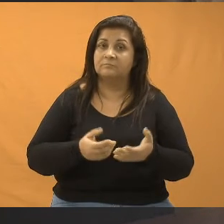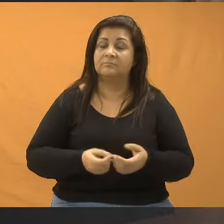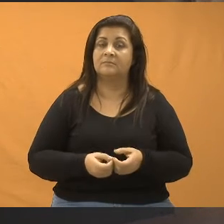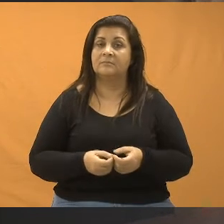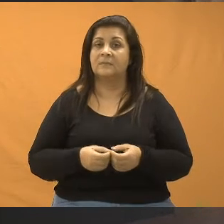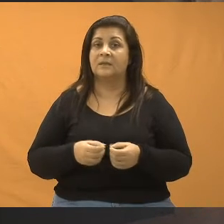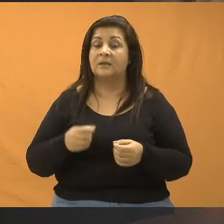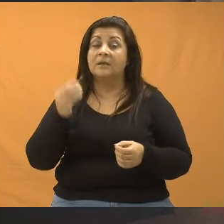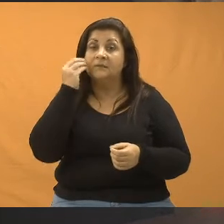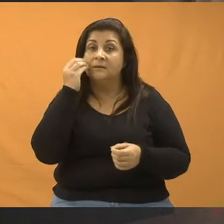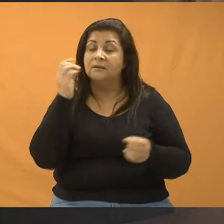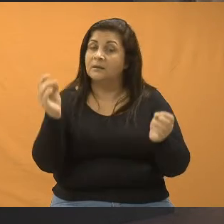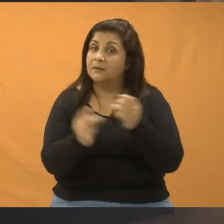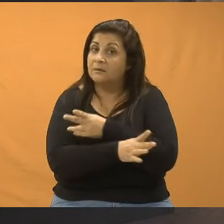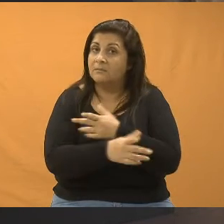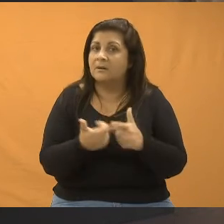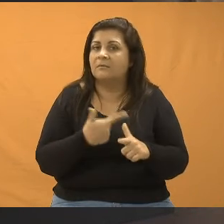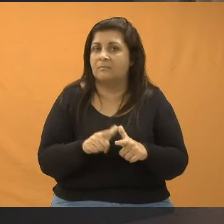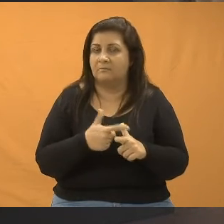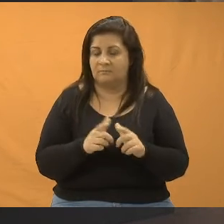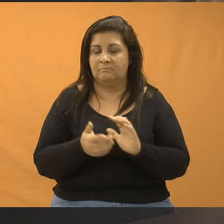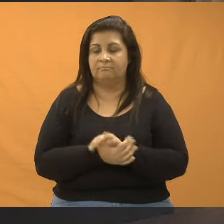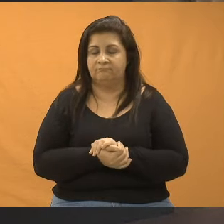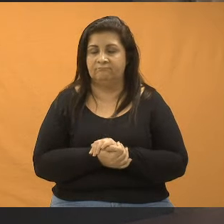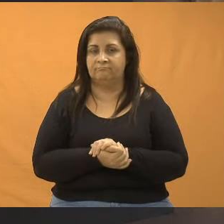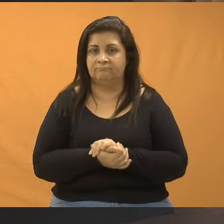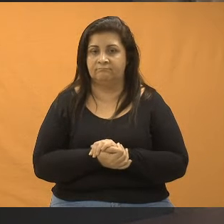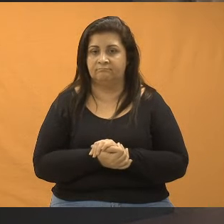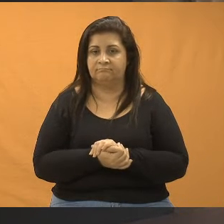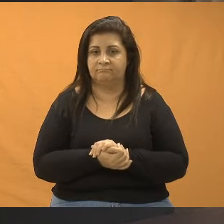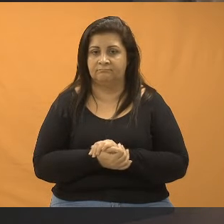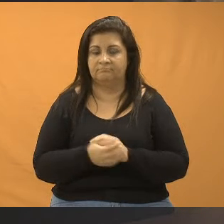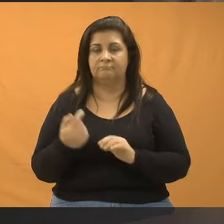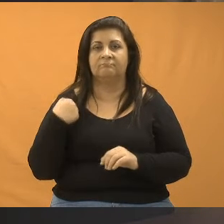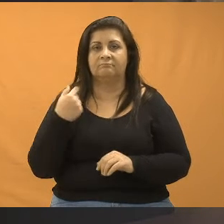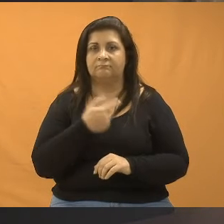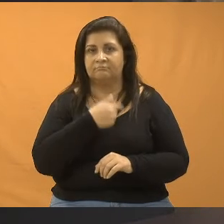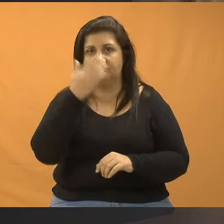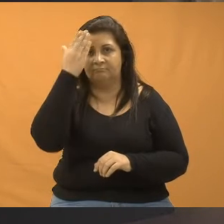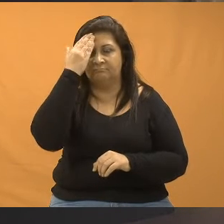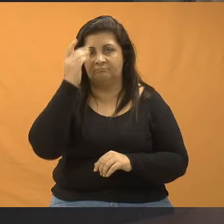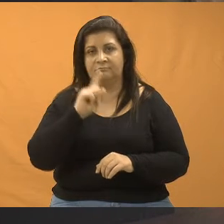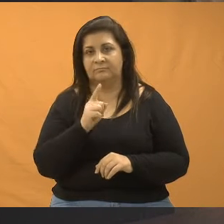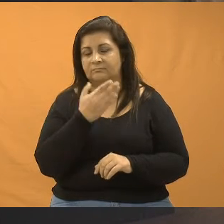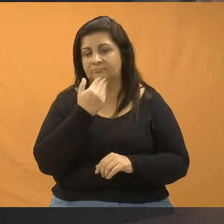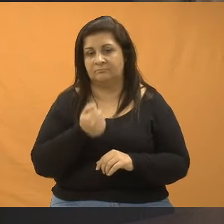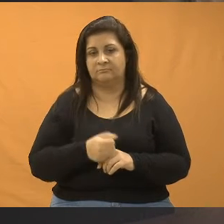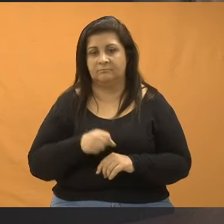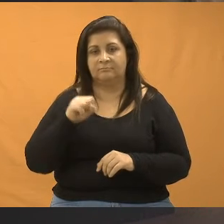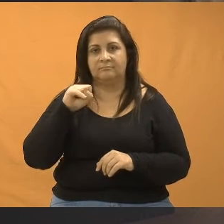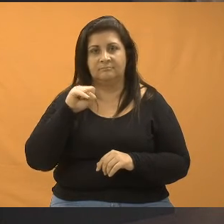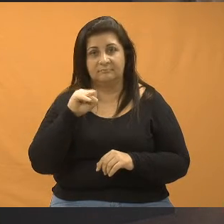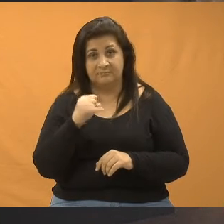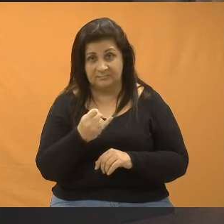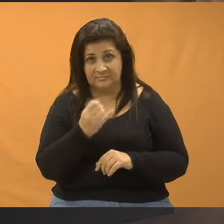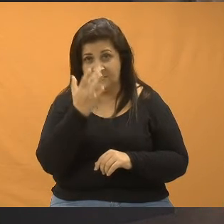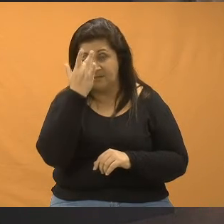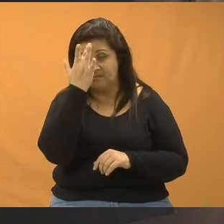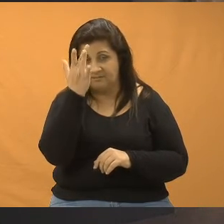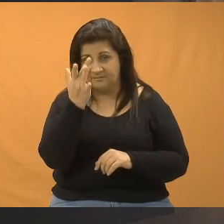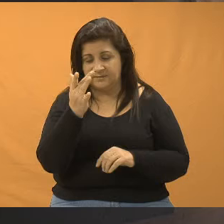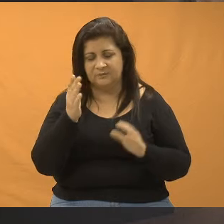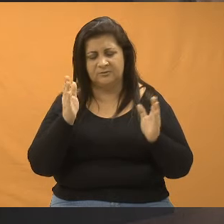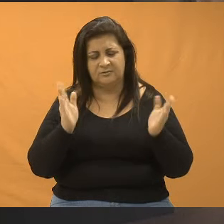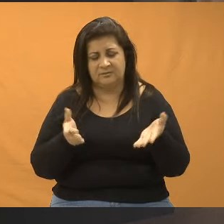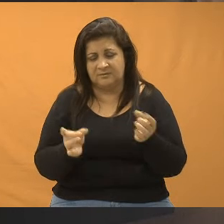resolver o problema. Não é? Então, é como eu falei, nós sabemos que não é fácil. Se fosse fácil, nós já